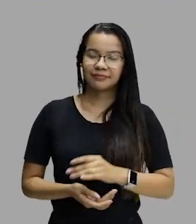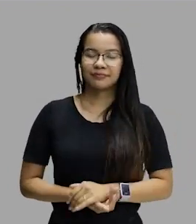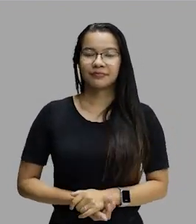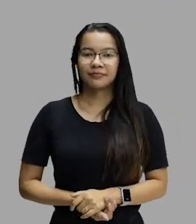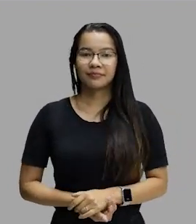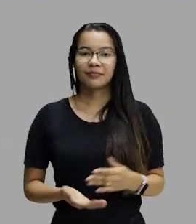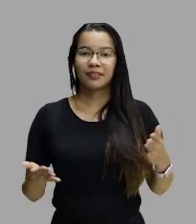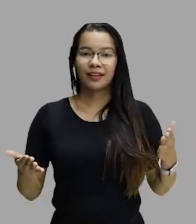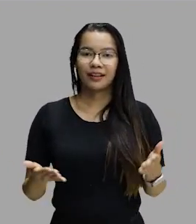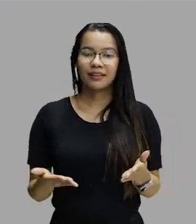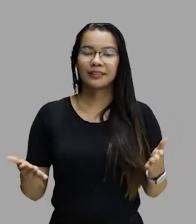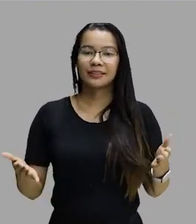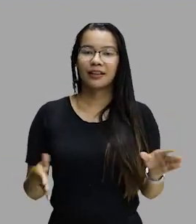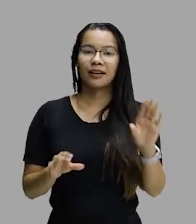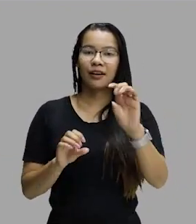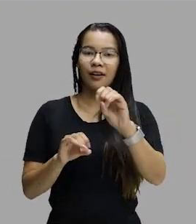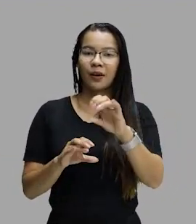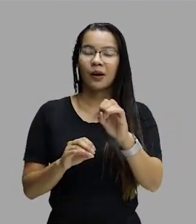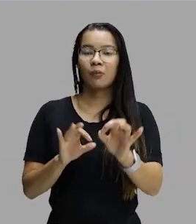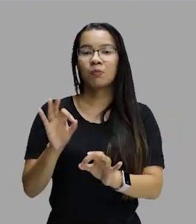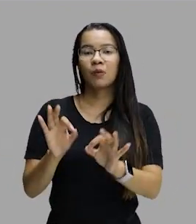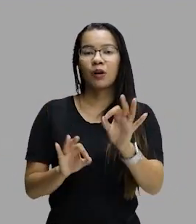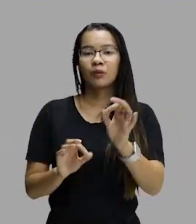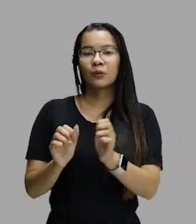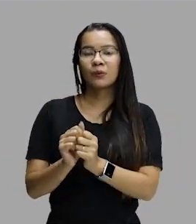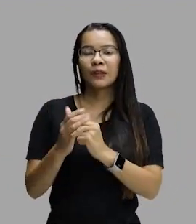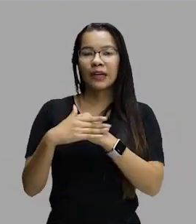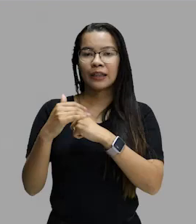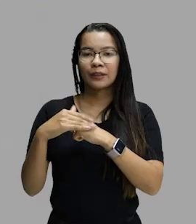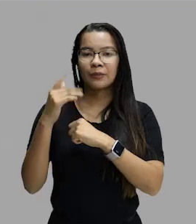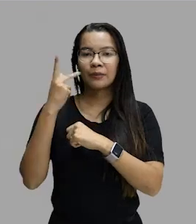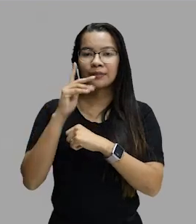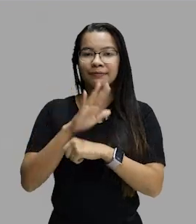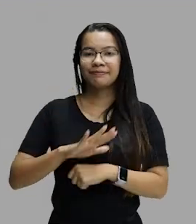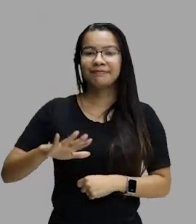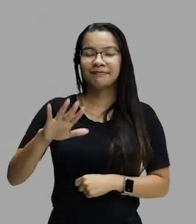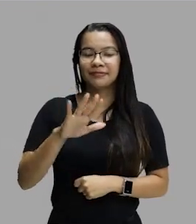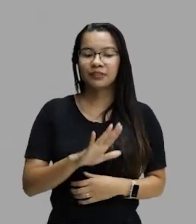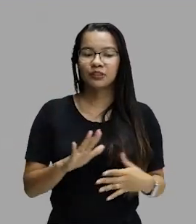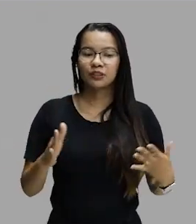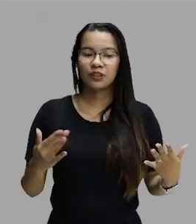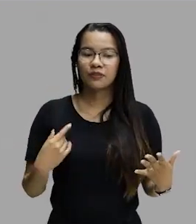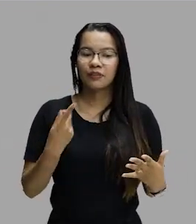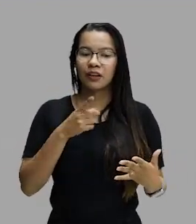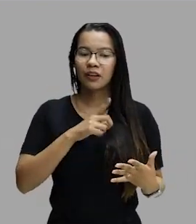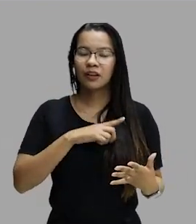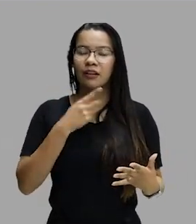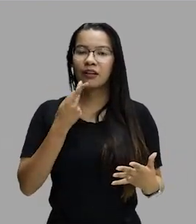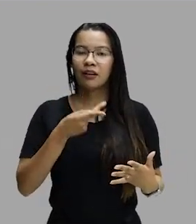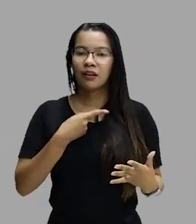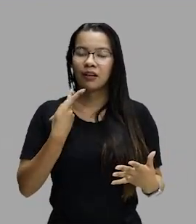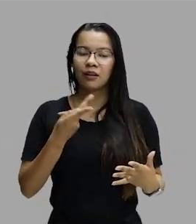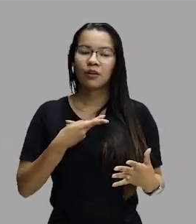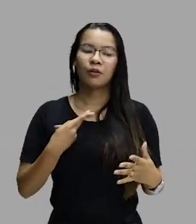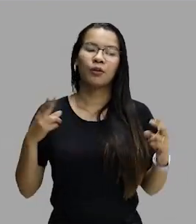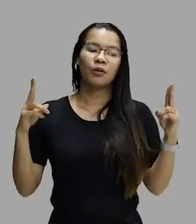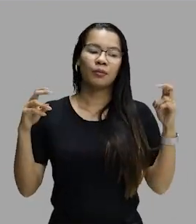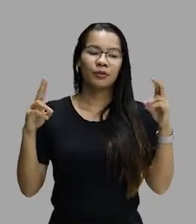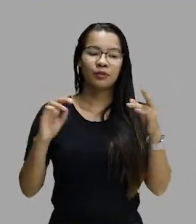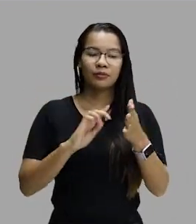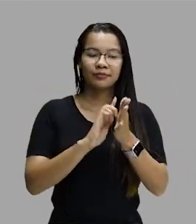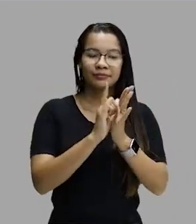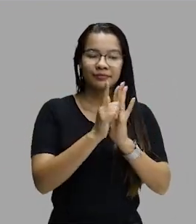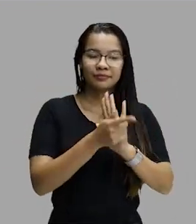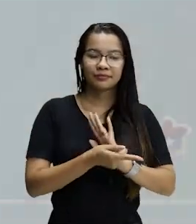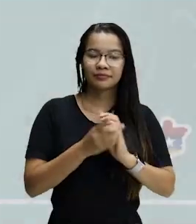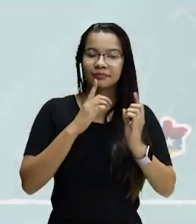A esta aula preparada com muito carinho para todos vocês. Nós vamos falar dos gêneros do discurso, romances, tá? Vamos falar